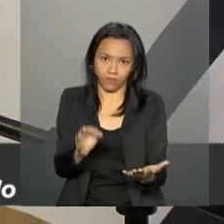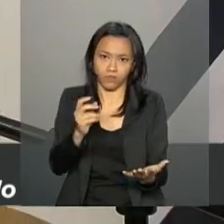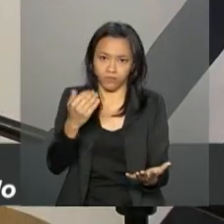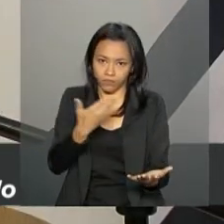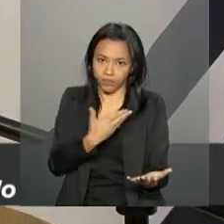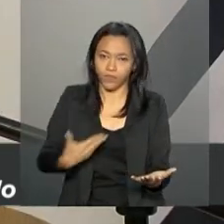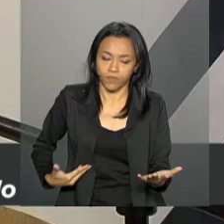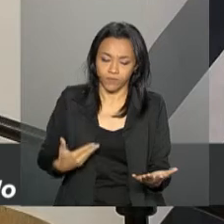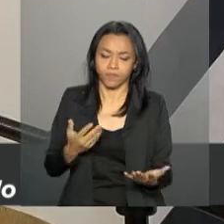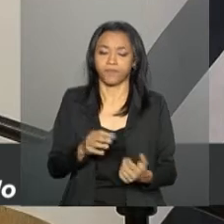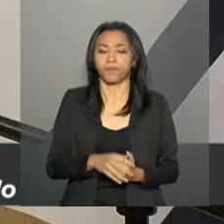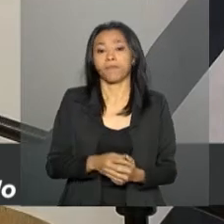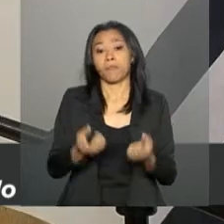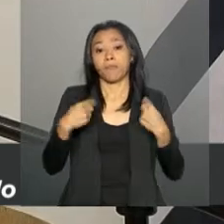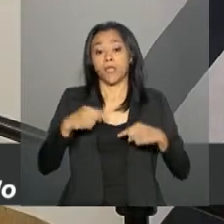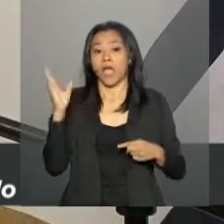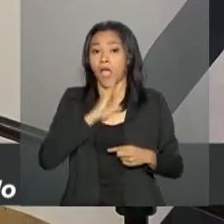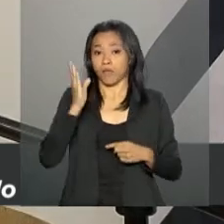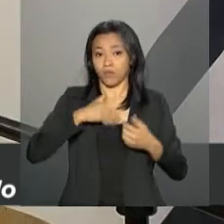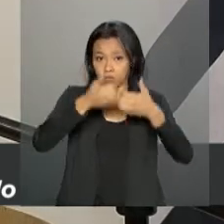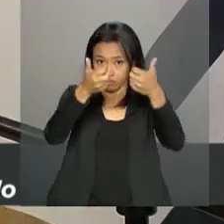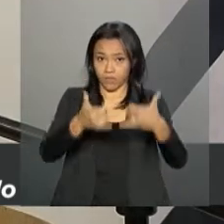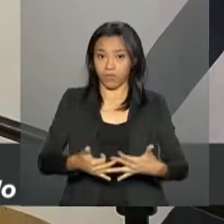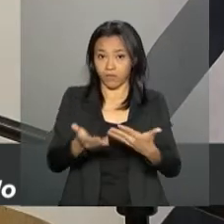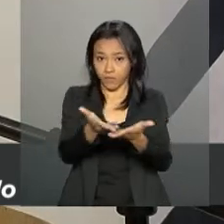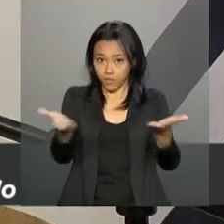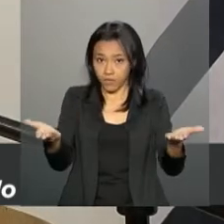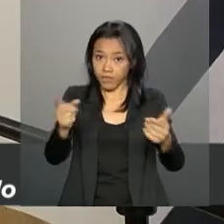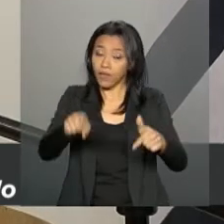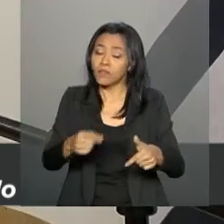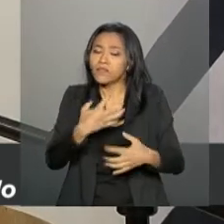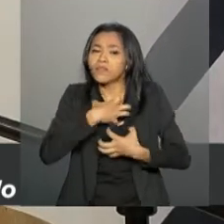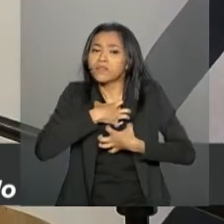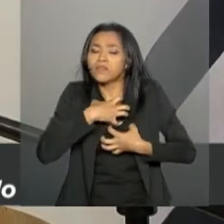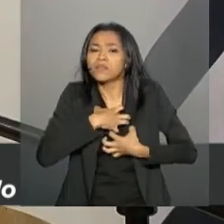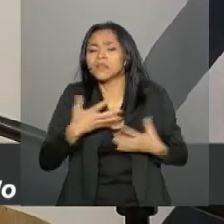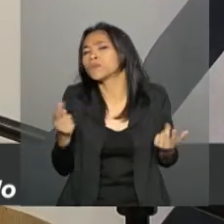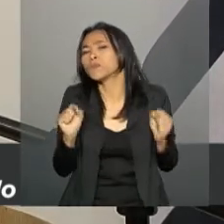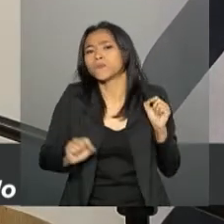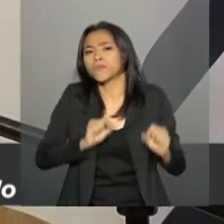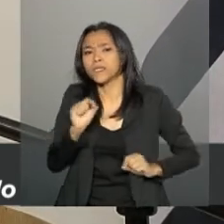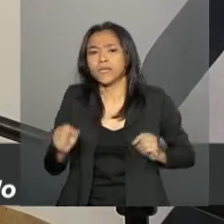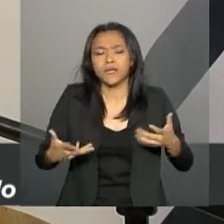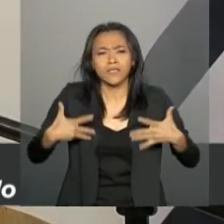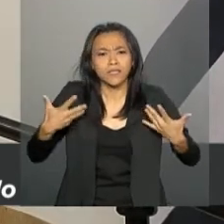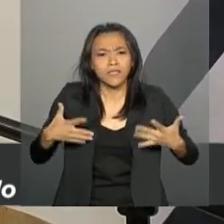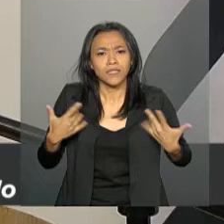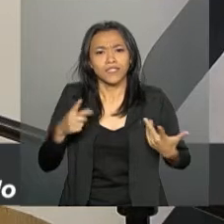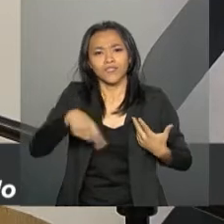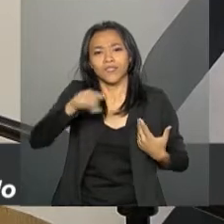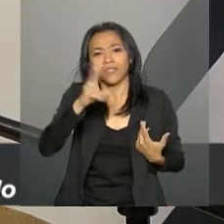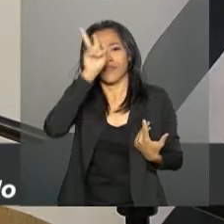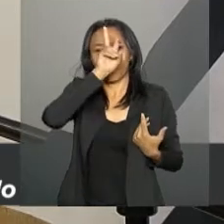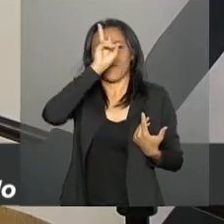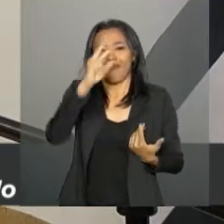fora parte esses dados que rapidamente estou dando, é a alegria de estar, digamos, eternizado, não é?